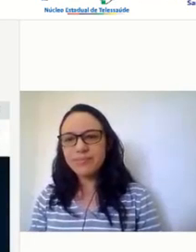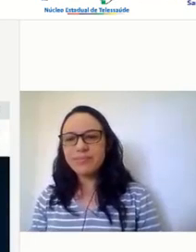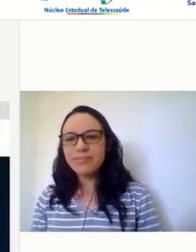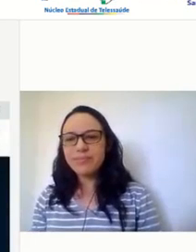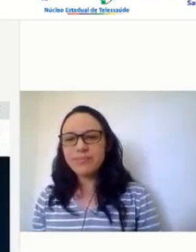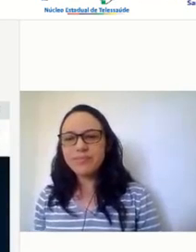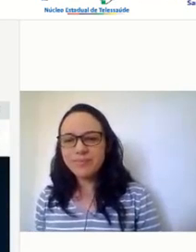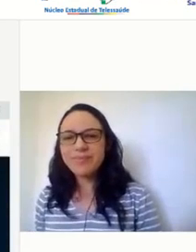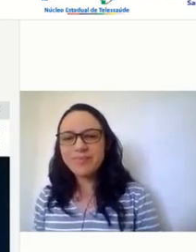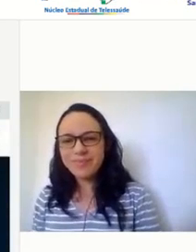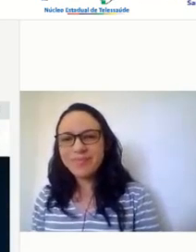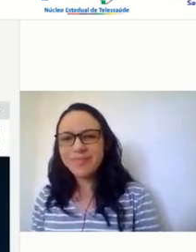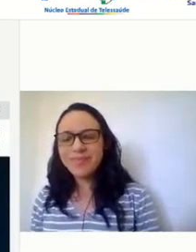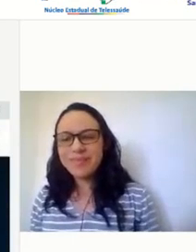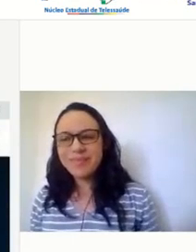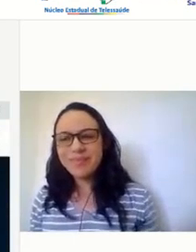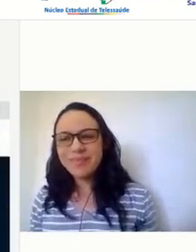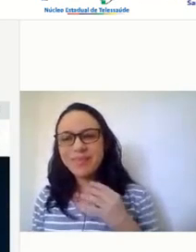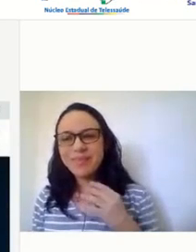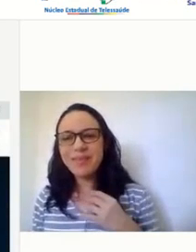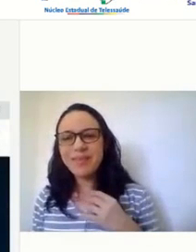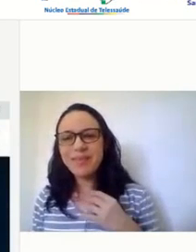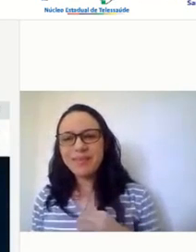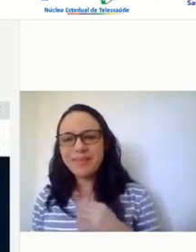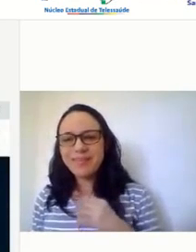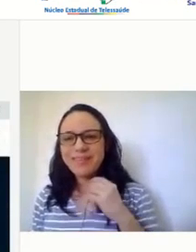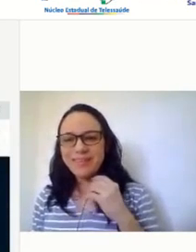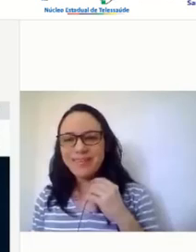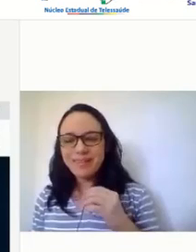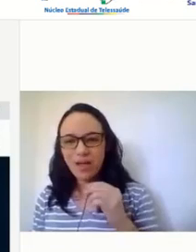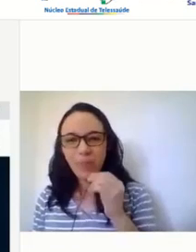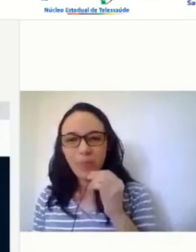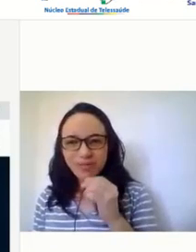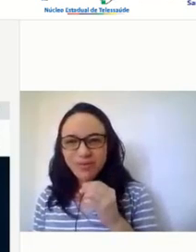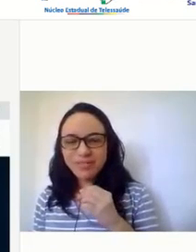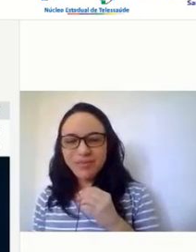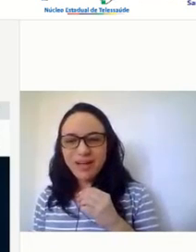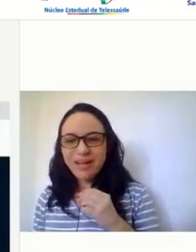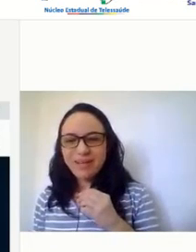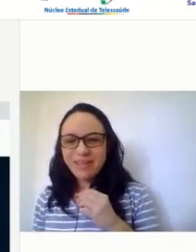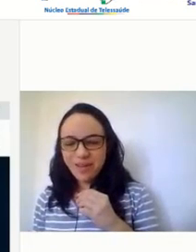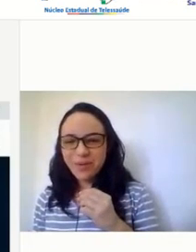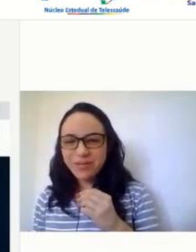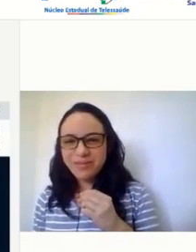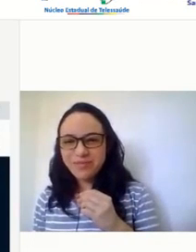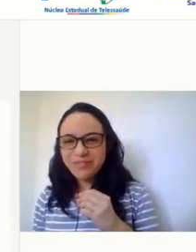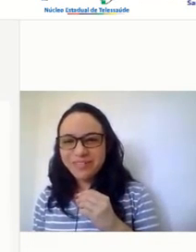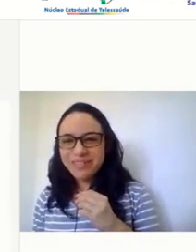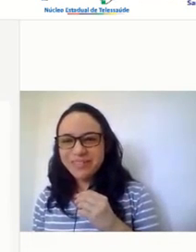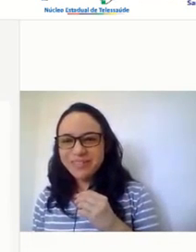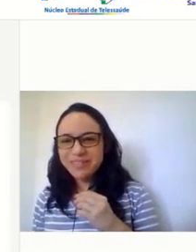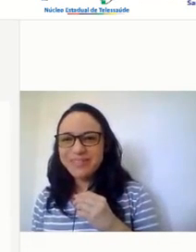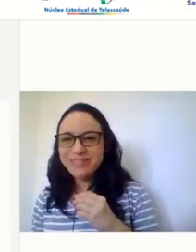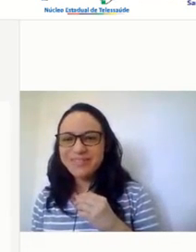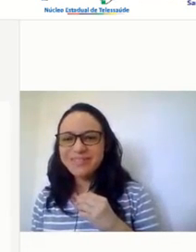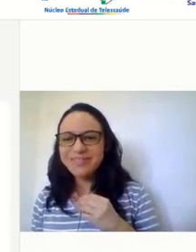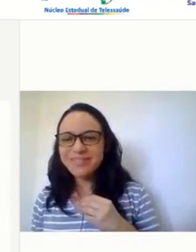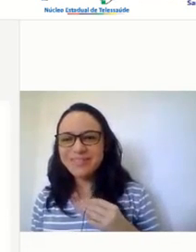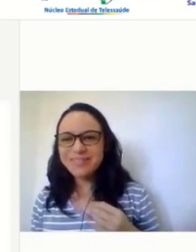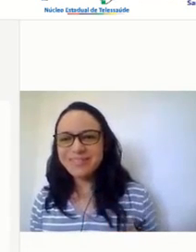não pode continuar é o próximo vídeo responder certo no chat